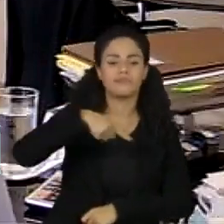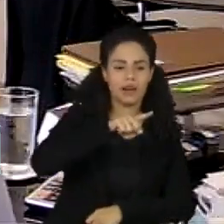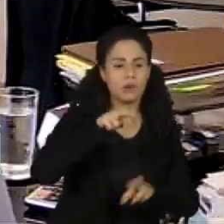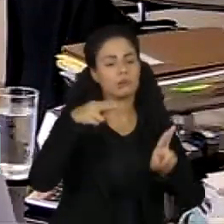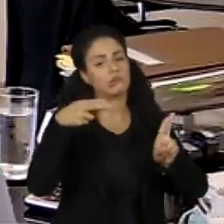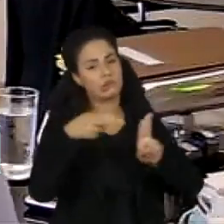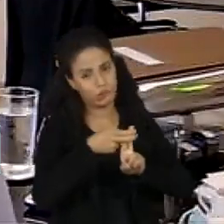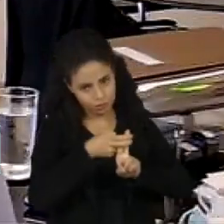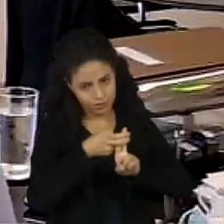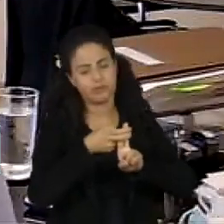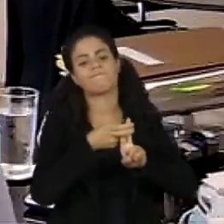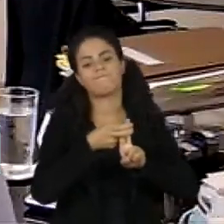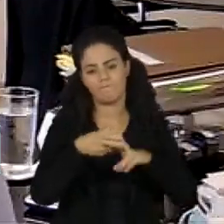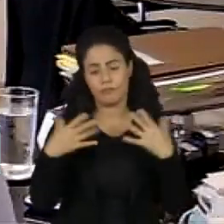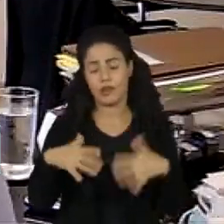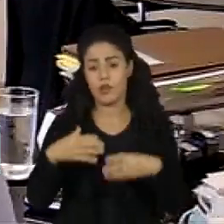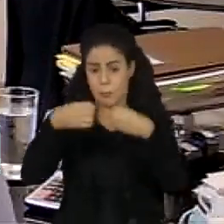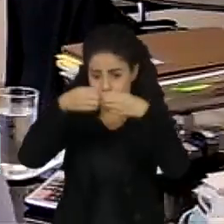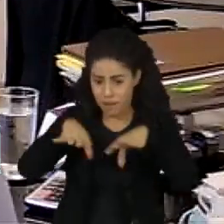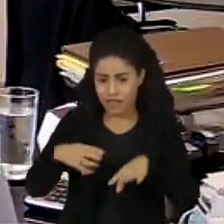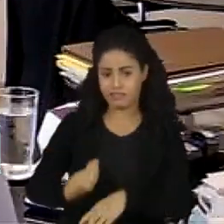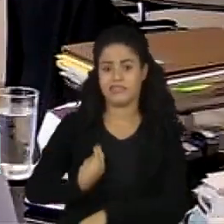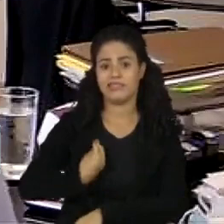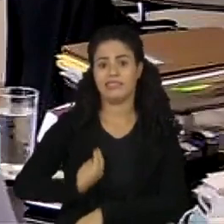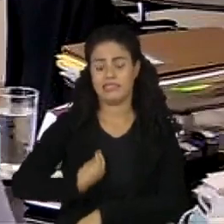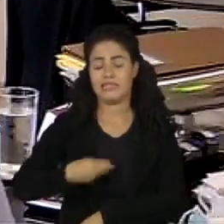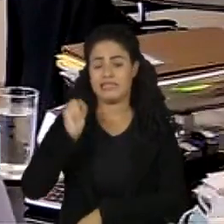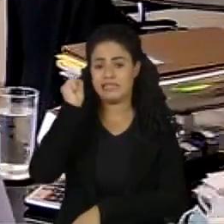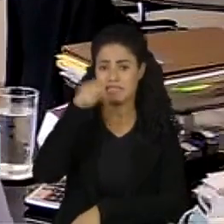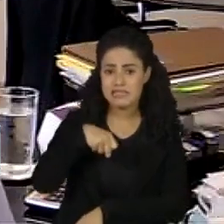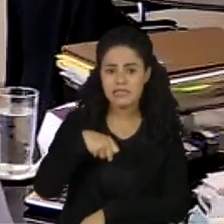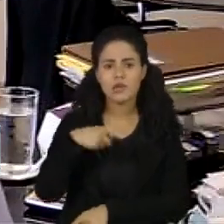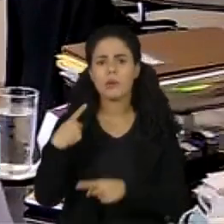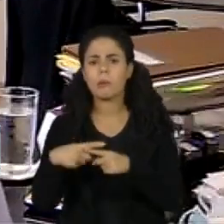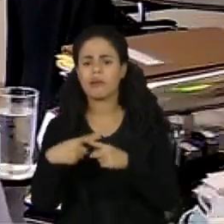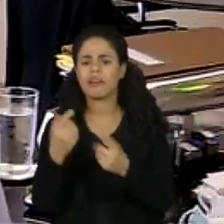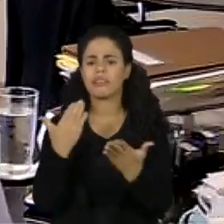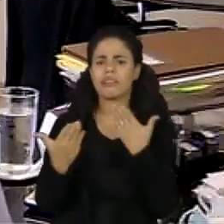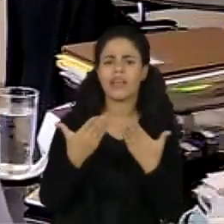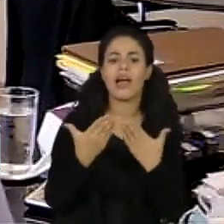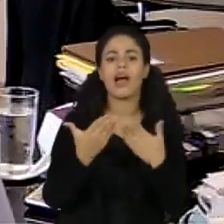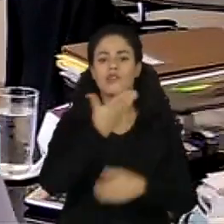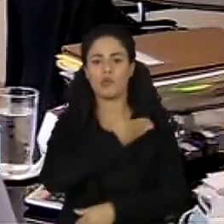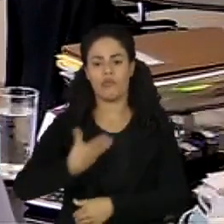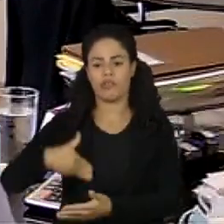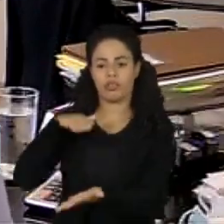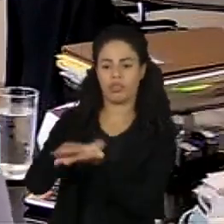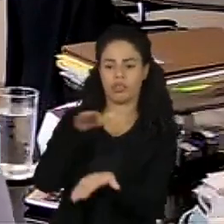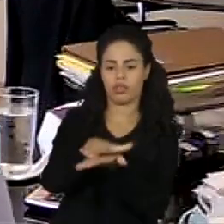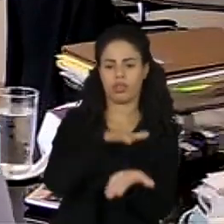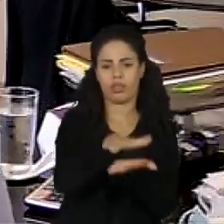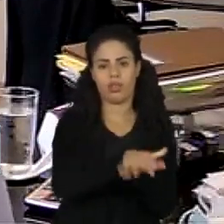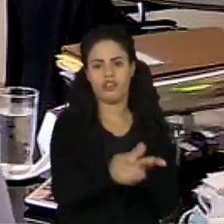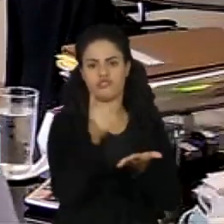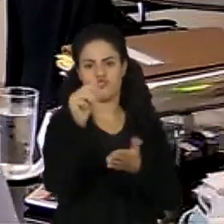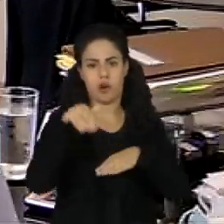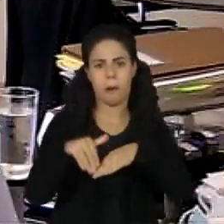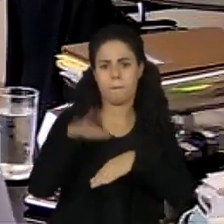né, podendo ter mais prejuízos aí para o sistema, ou seja, fazendo com que o governo gaste mais dinheiro, né,